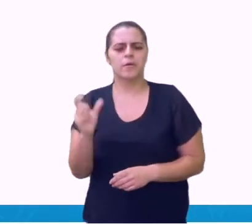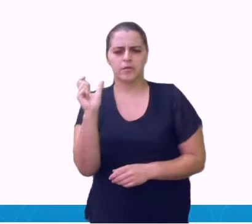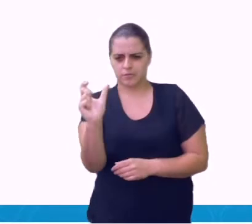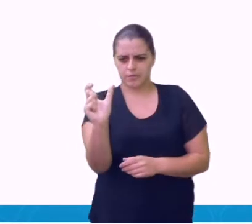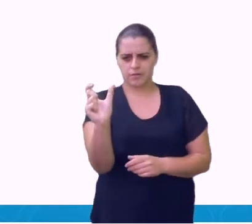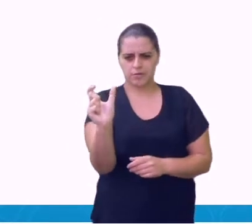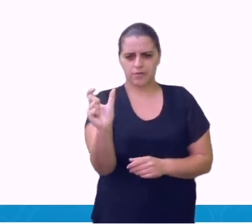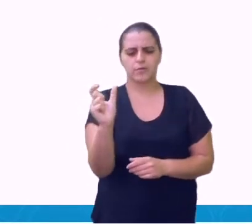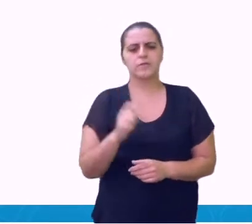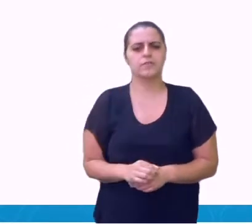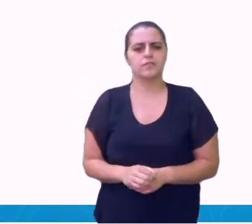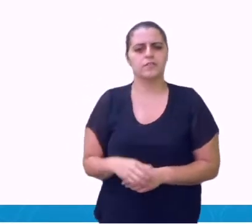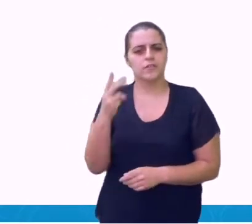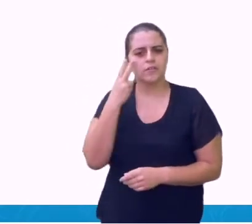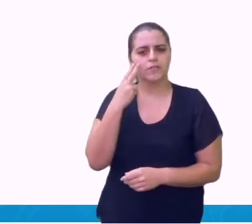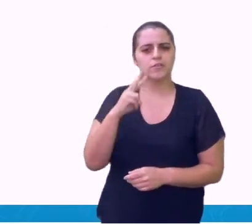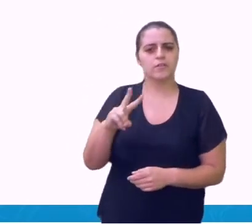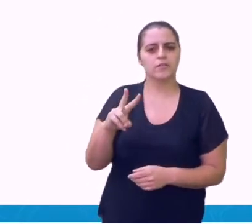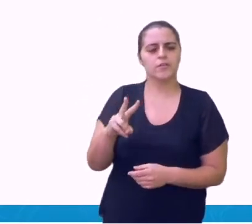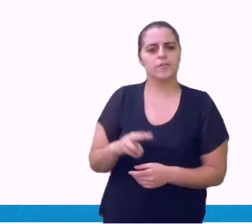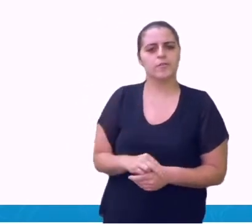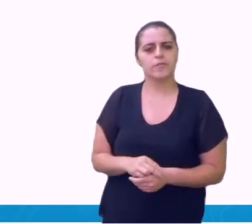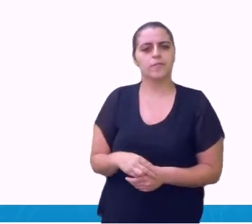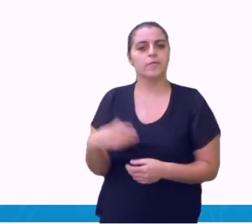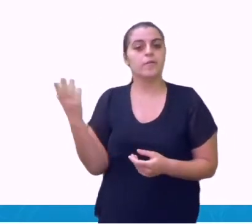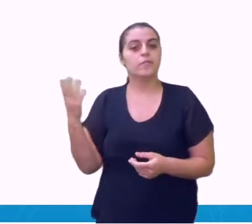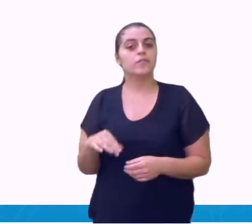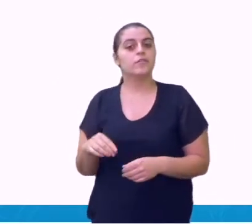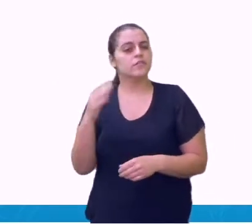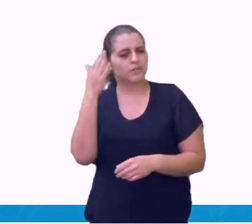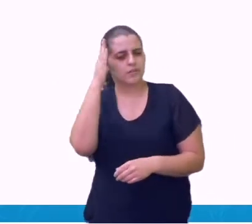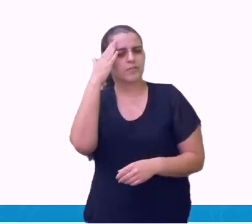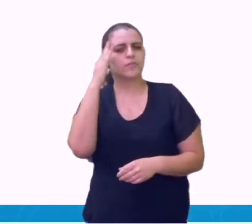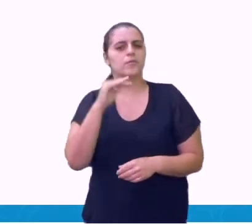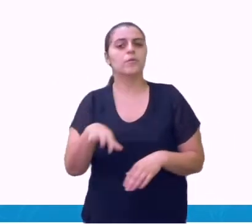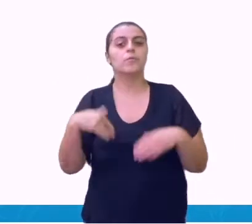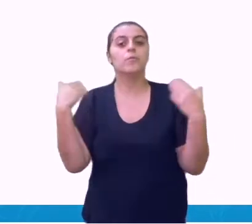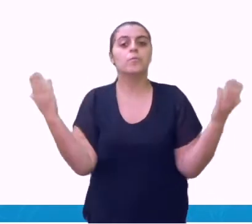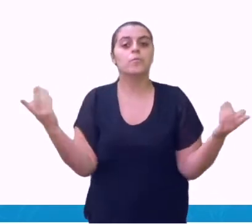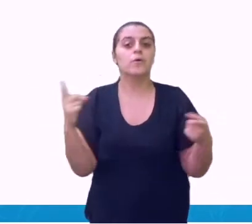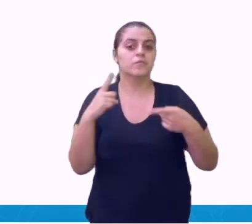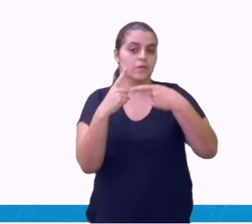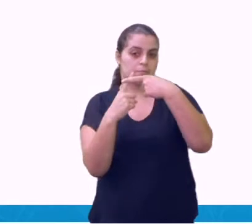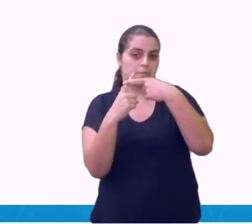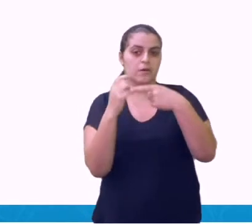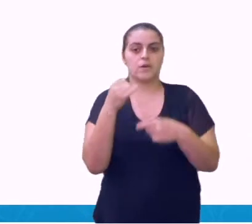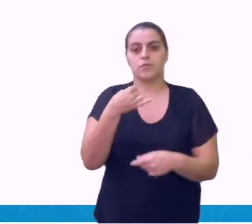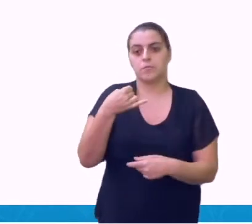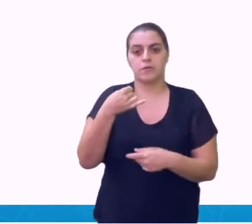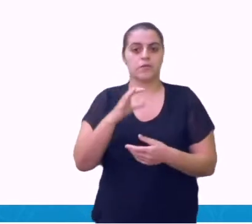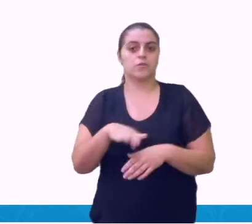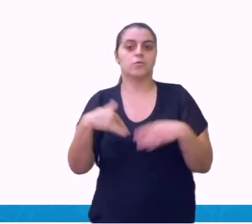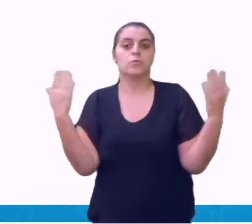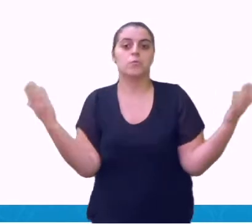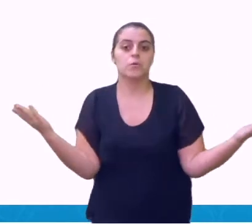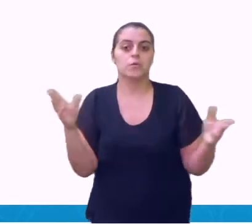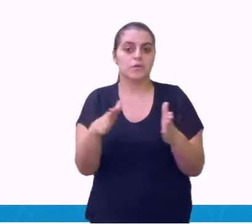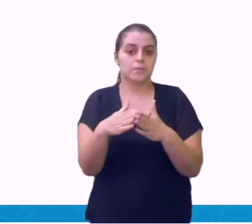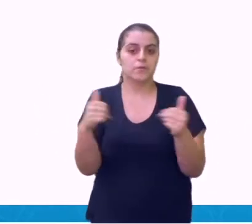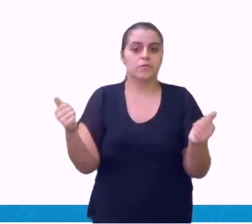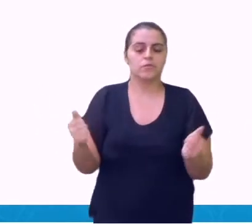palavrinhas que aparecerem nas situações problema vai fazer vocês entender que aquela situação problema está